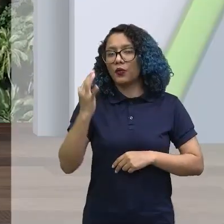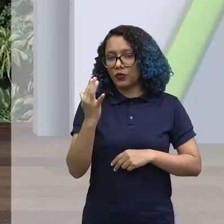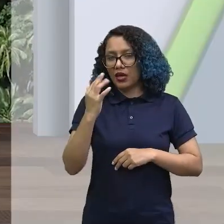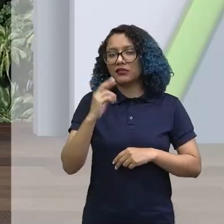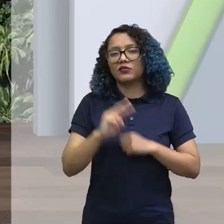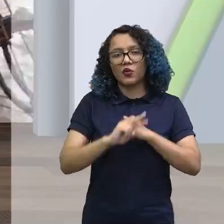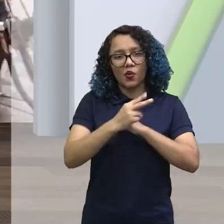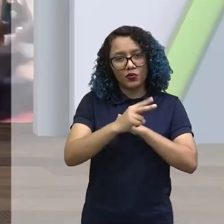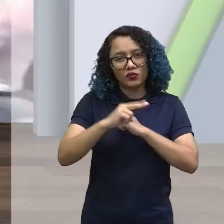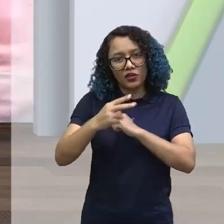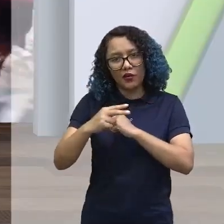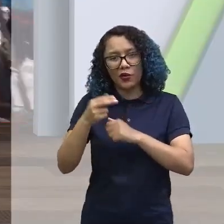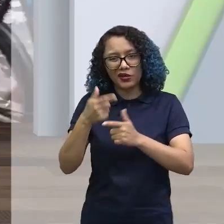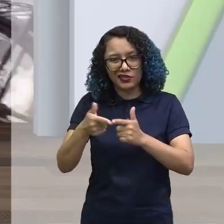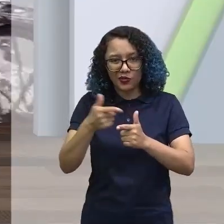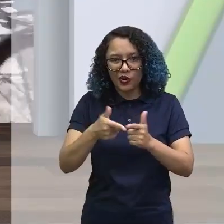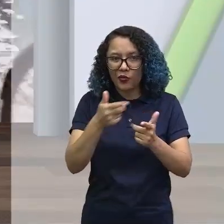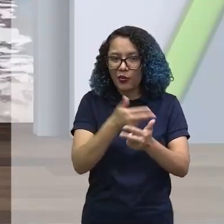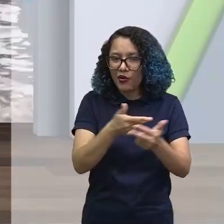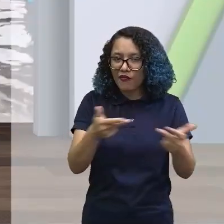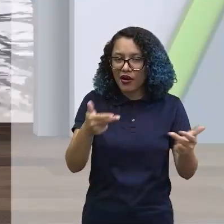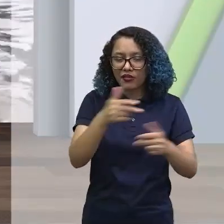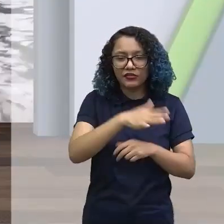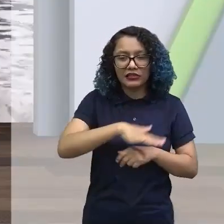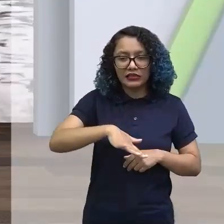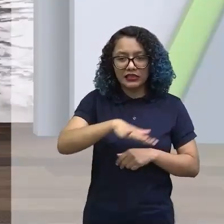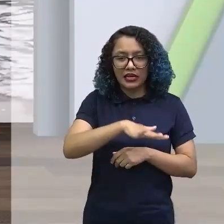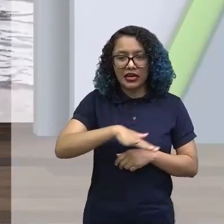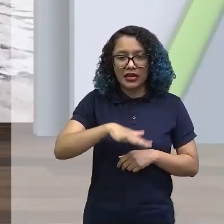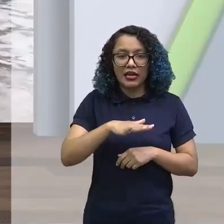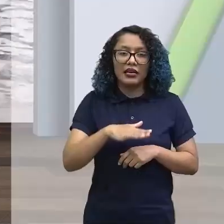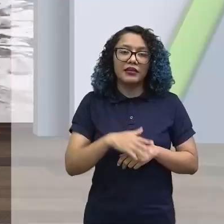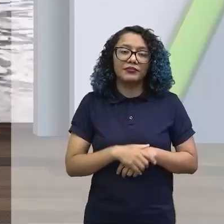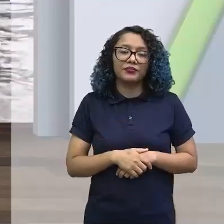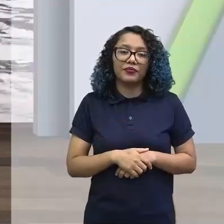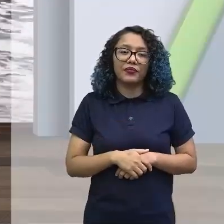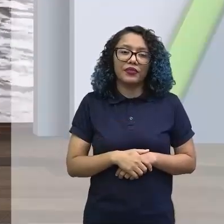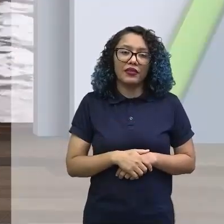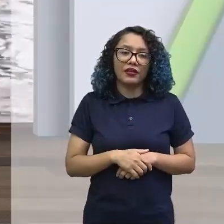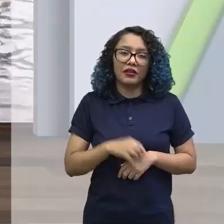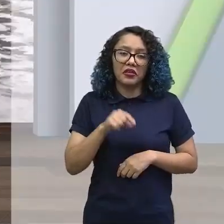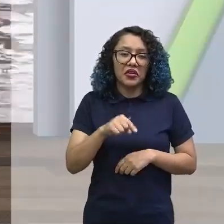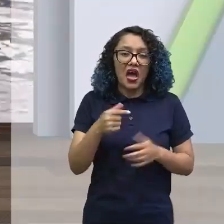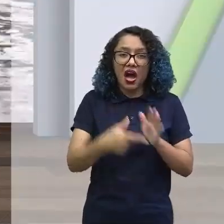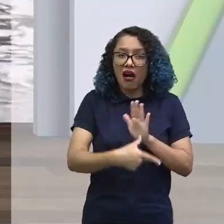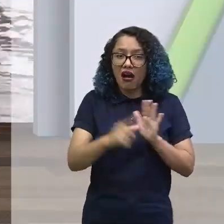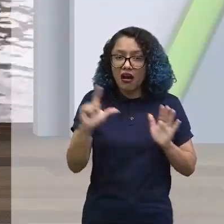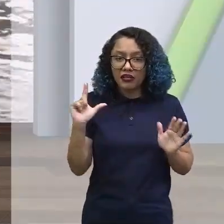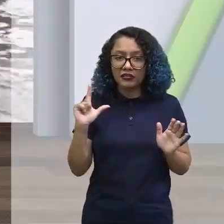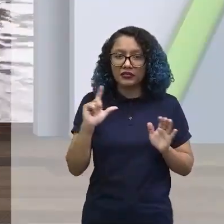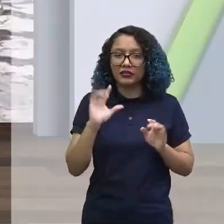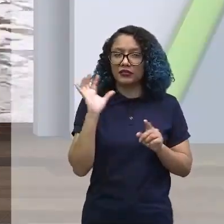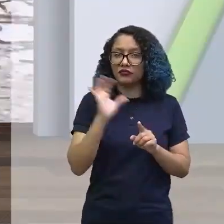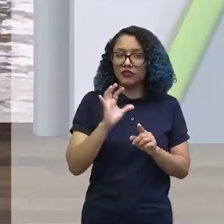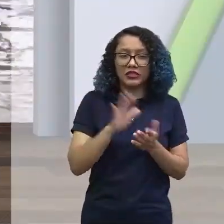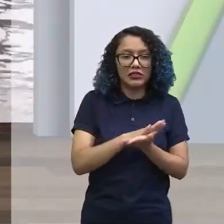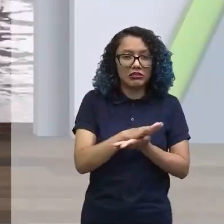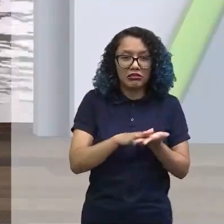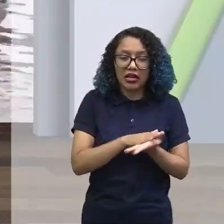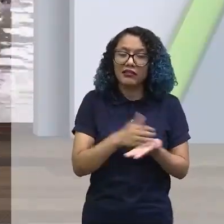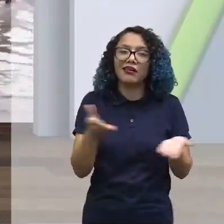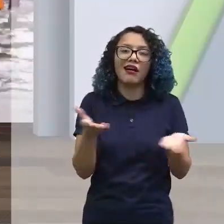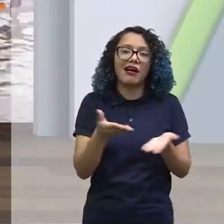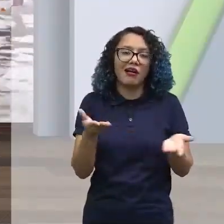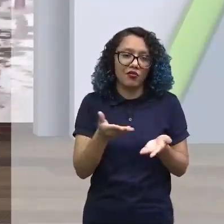cada vez com mais frequência em áreas que não eram afetadas, não eram acostumadas a ter